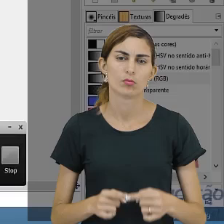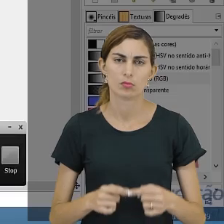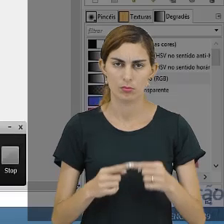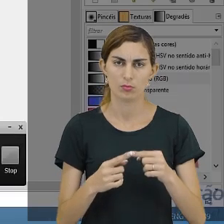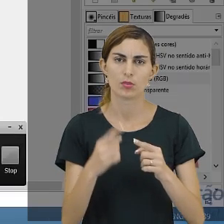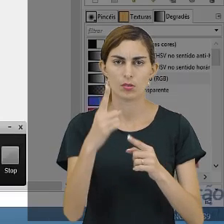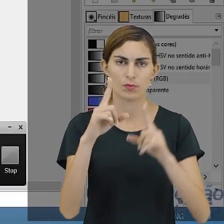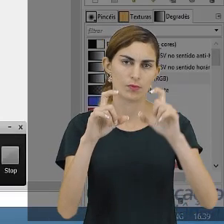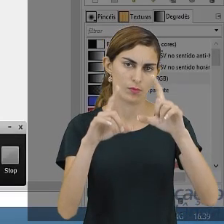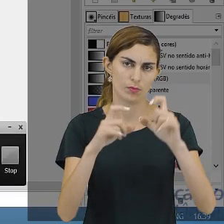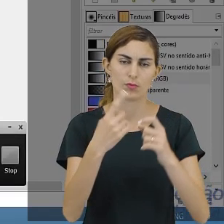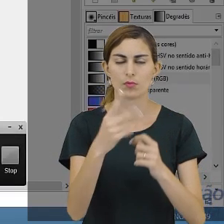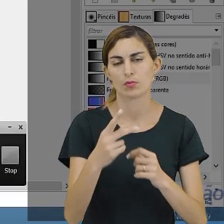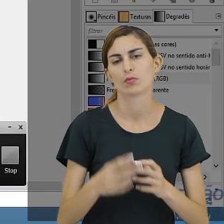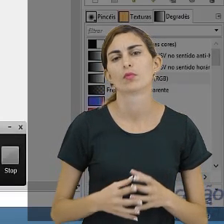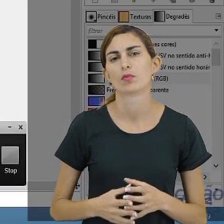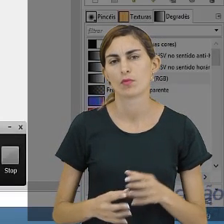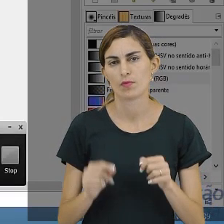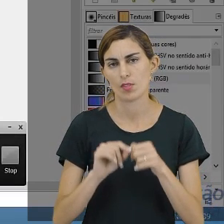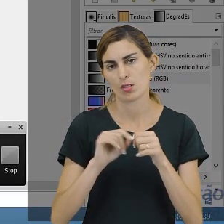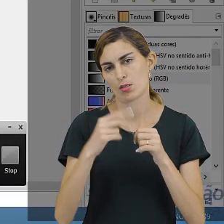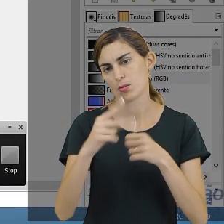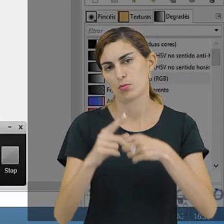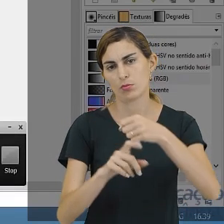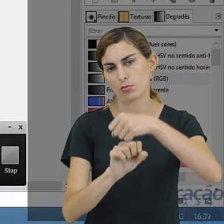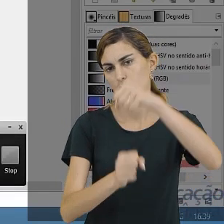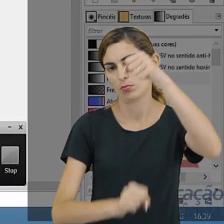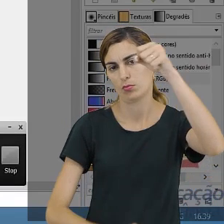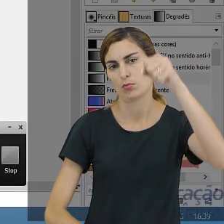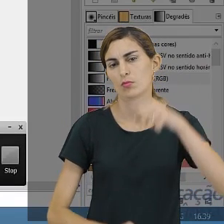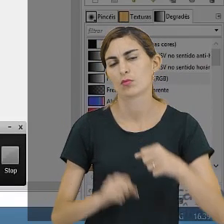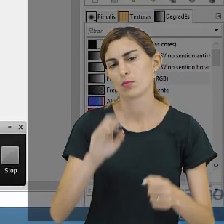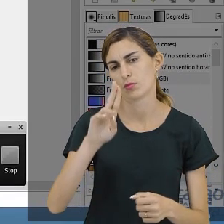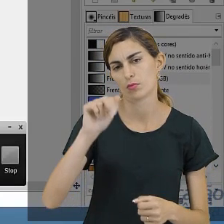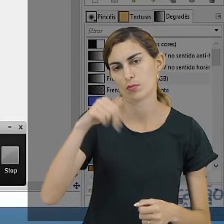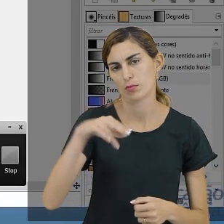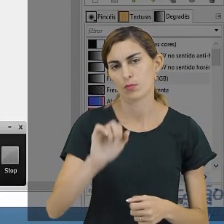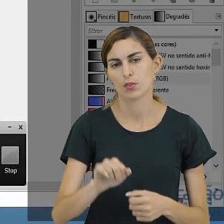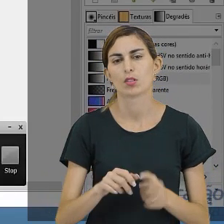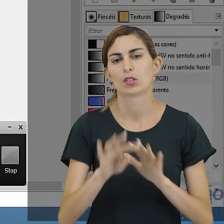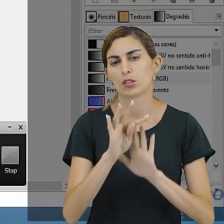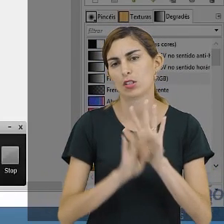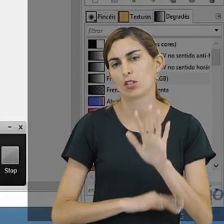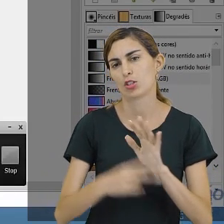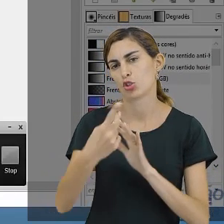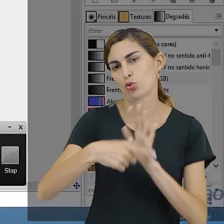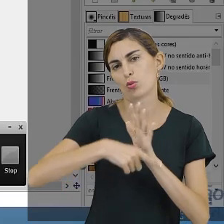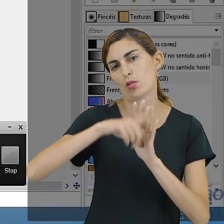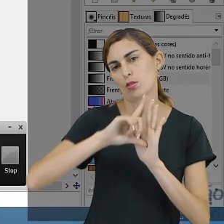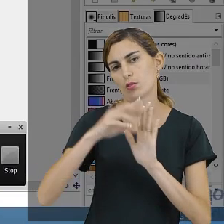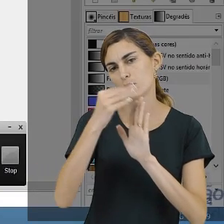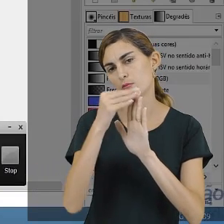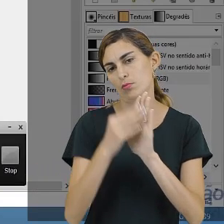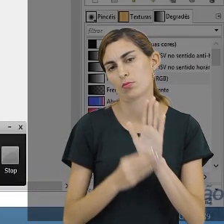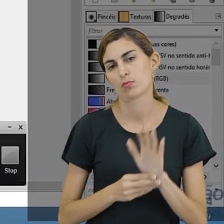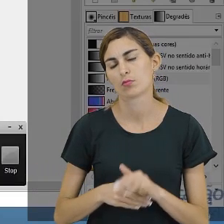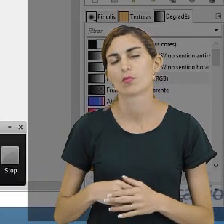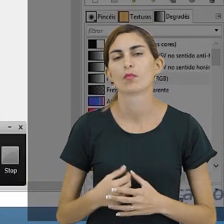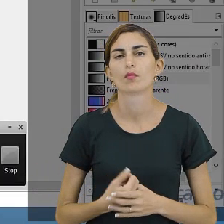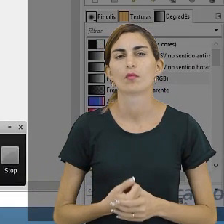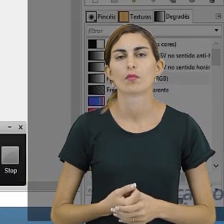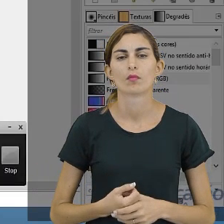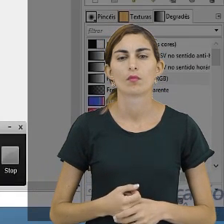relacionado a essa imagem aqui para construir o seu banner. Adicionar, por exemplo, os textos que eu tinha adicionado anteriormente.